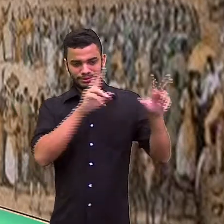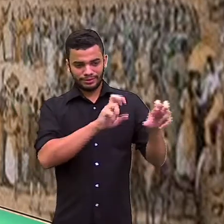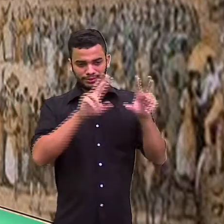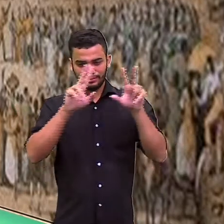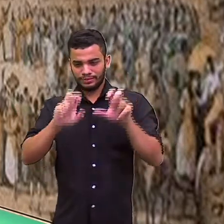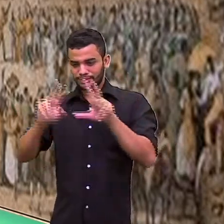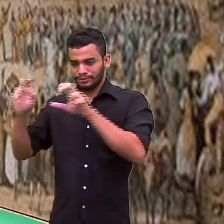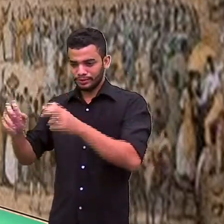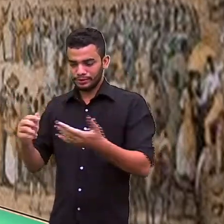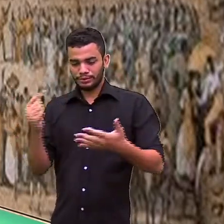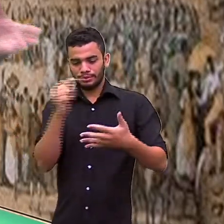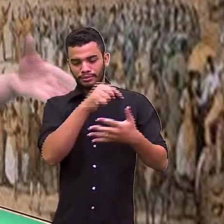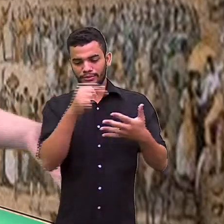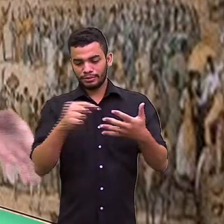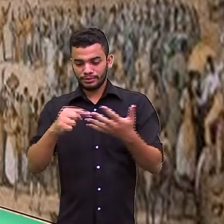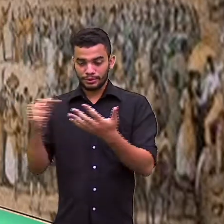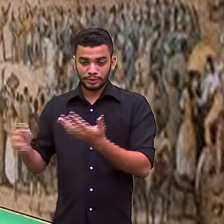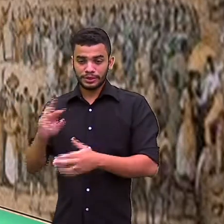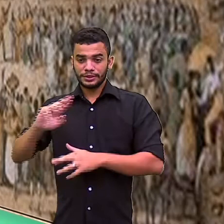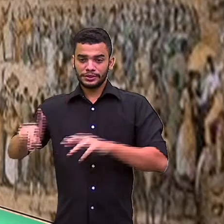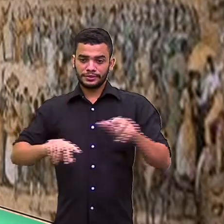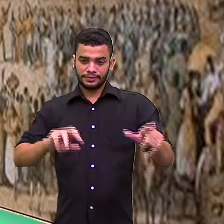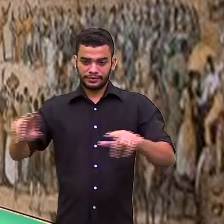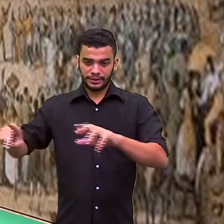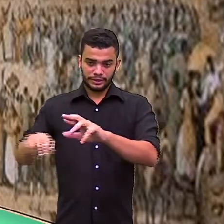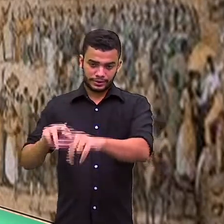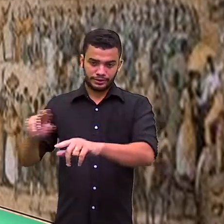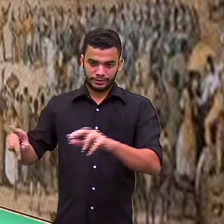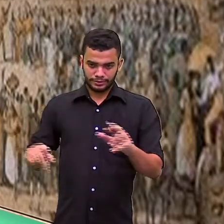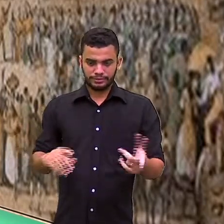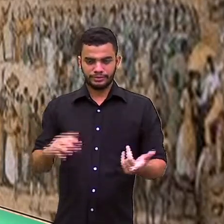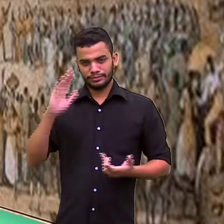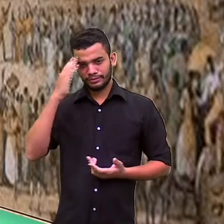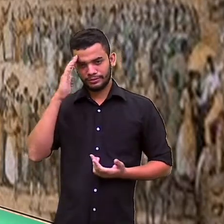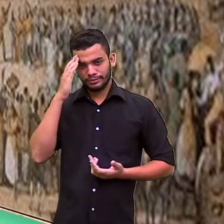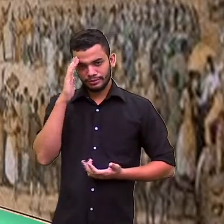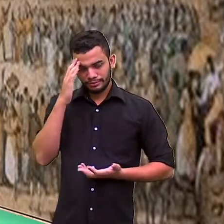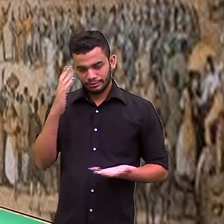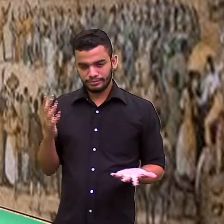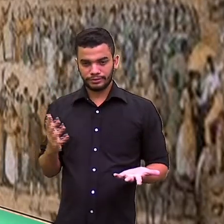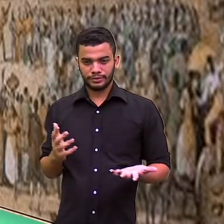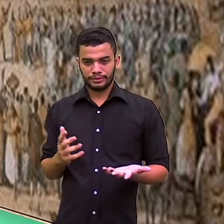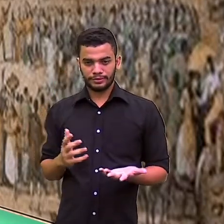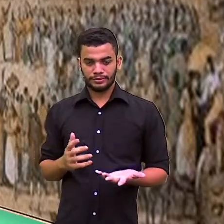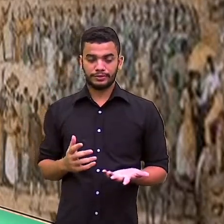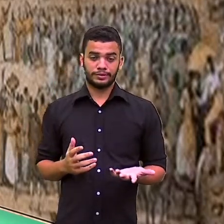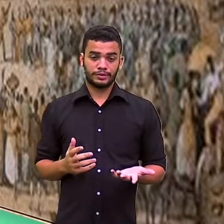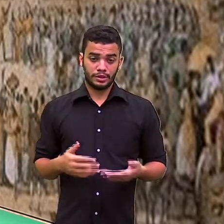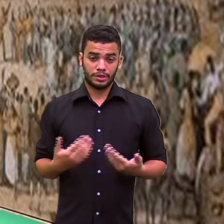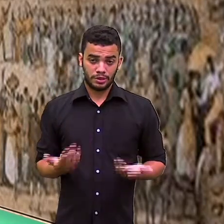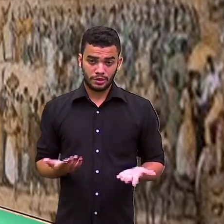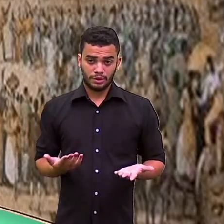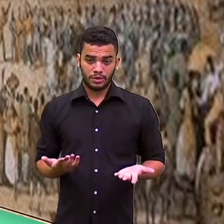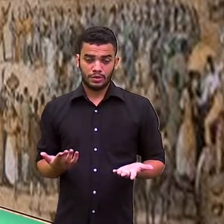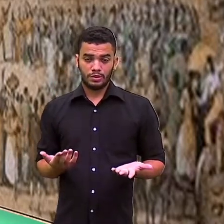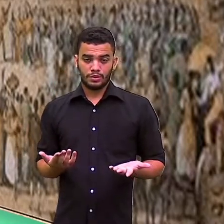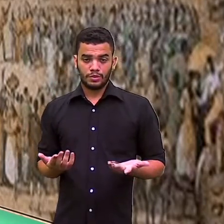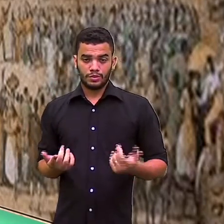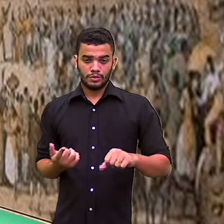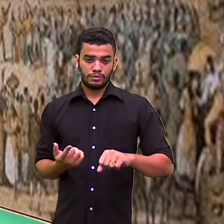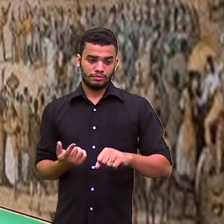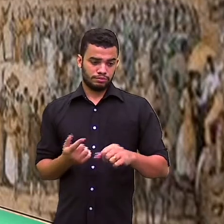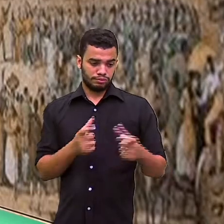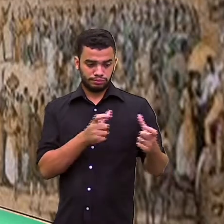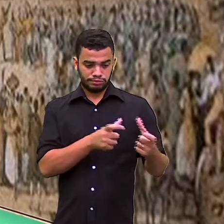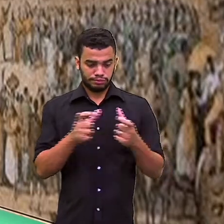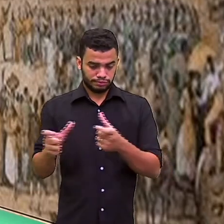escravos, a sabinada com os políticos e militares, e assim foi em cada